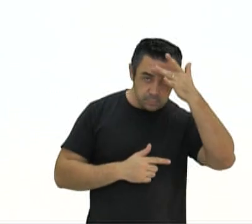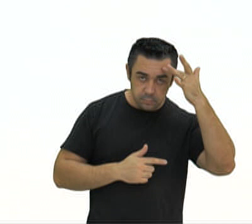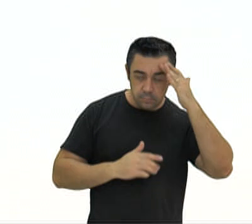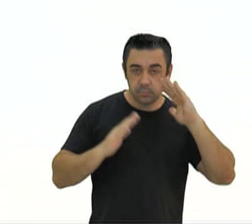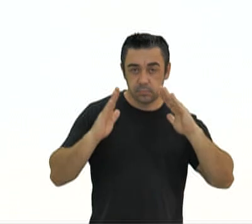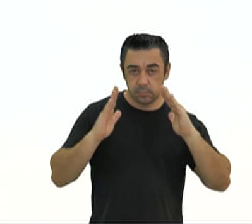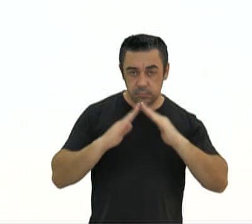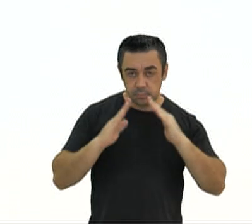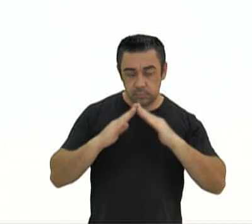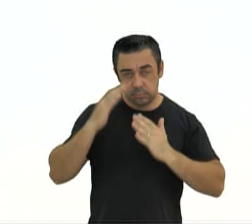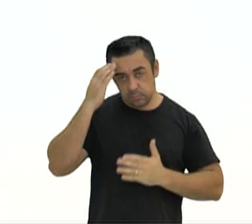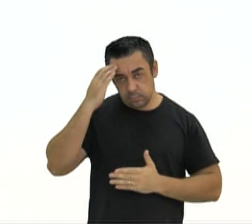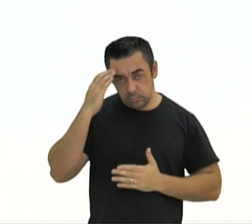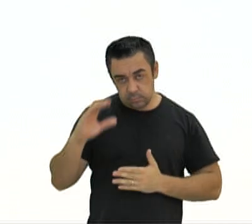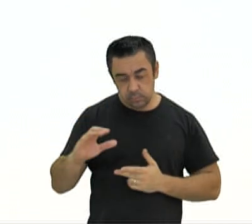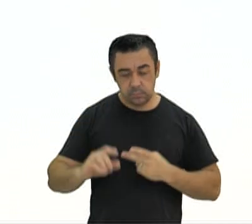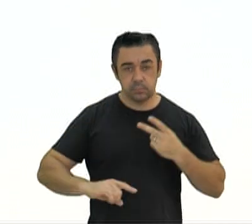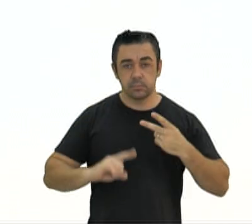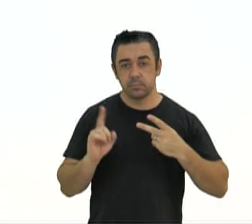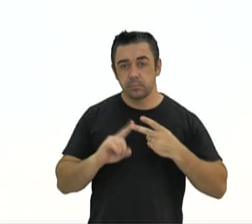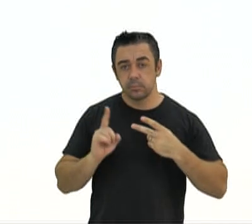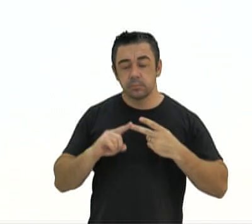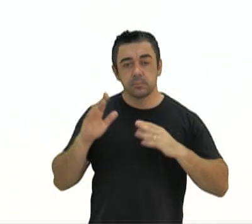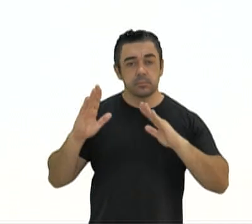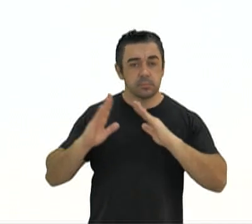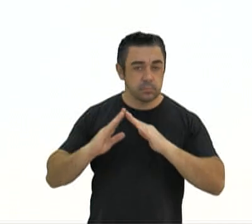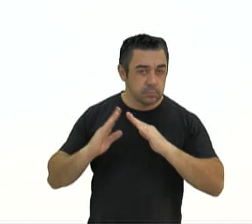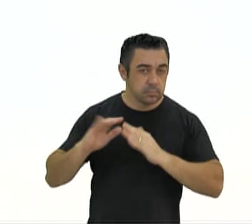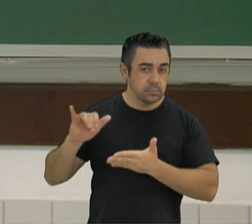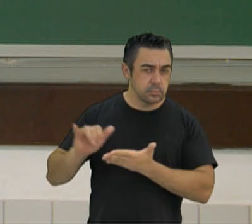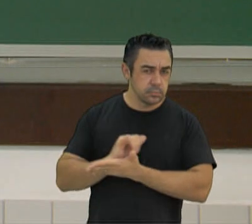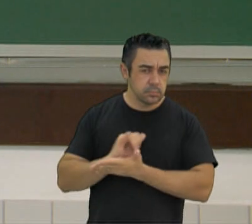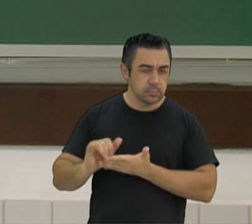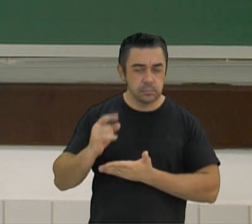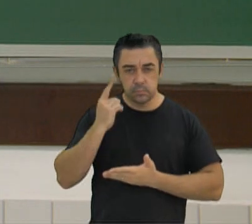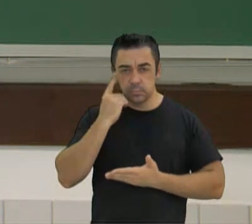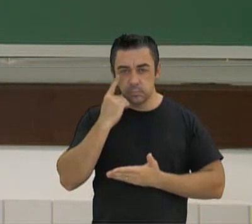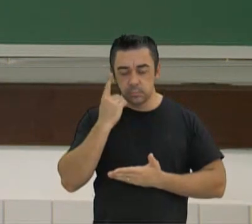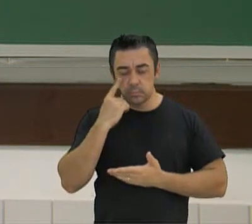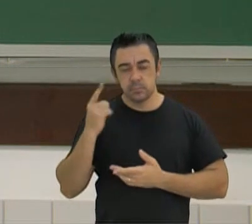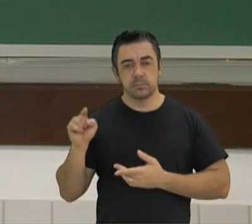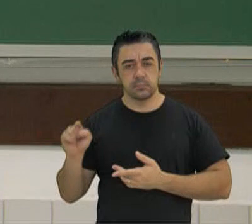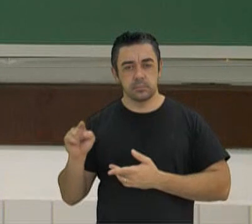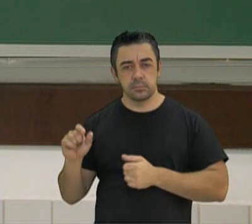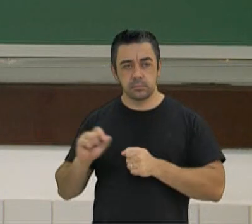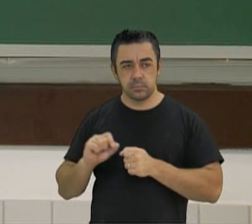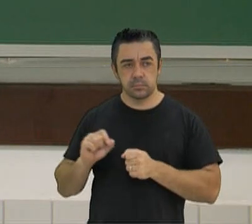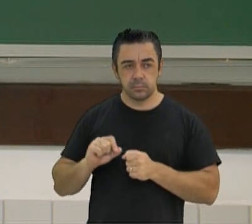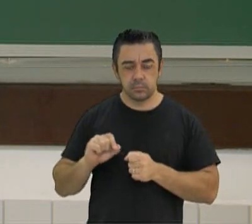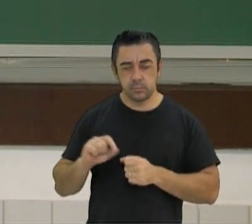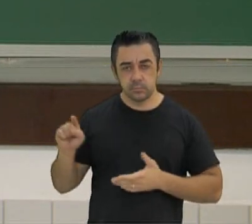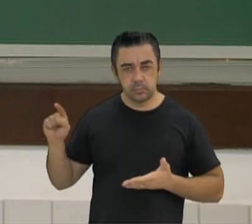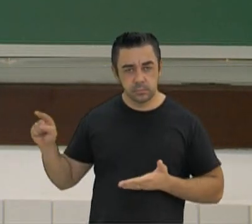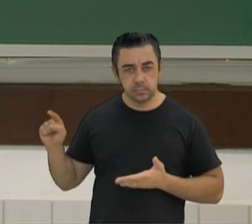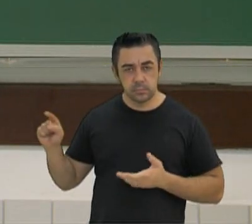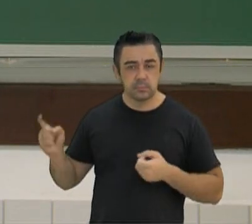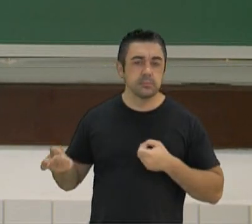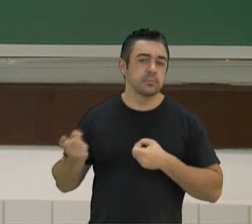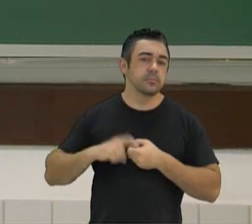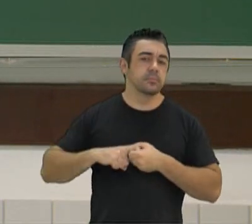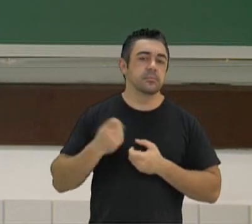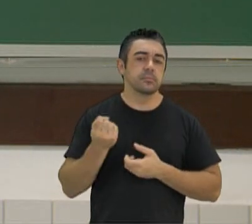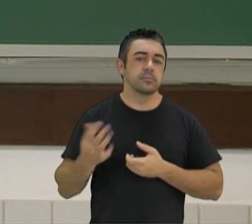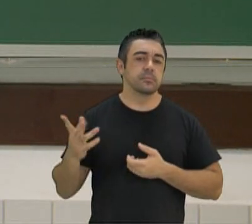em Curitiba e que mora em Nova York? Então, você veja que a nossa função lá, que a gente encontrou aqui, depende do quê?